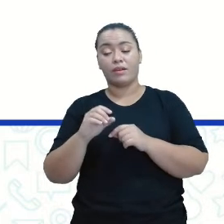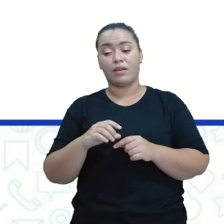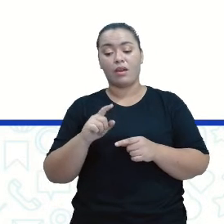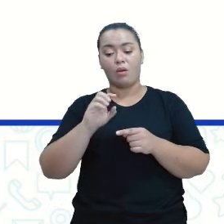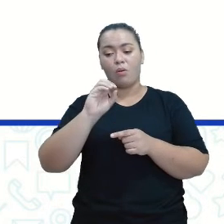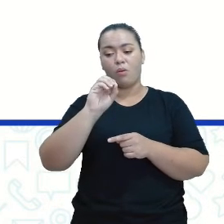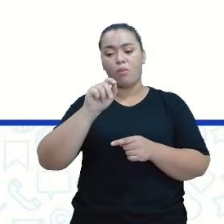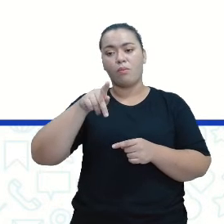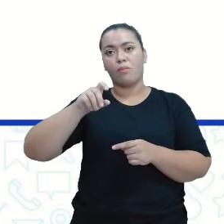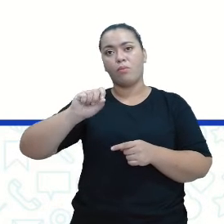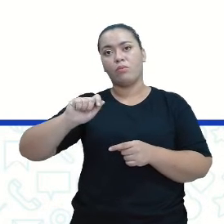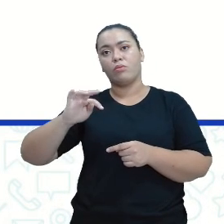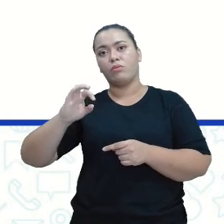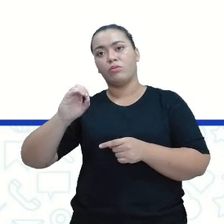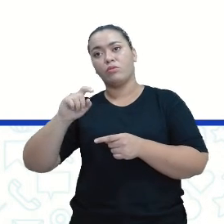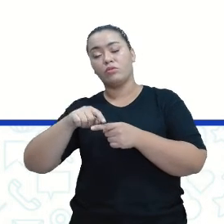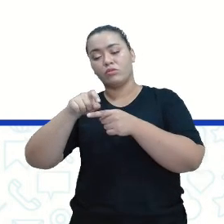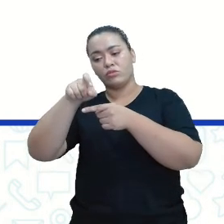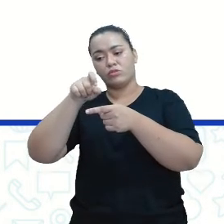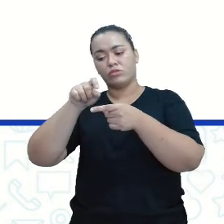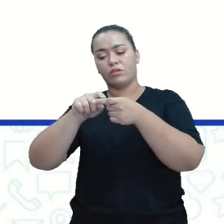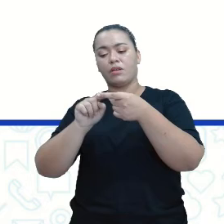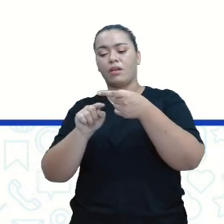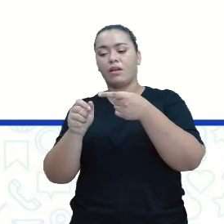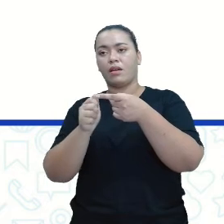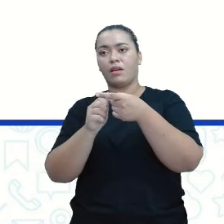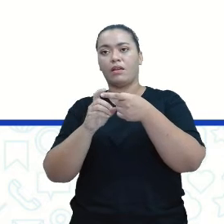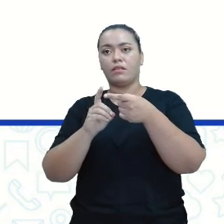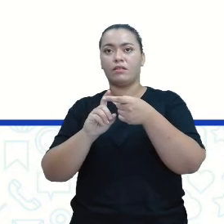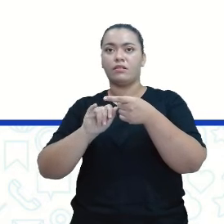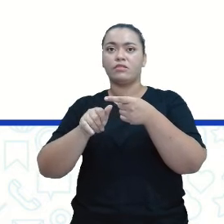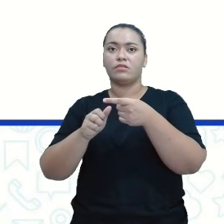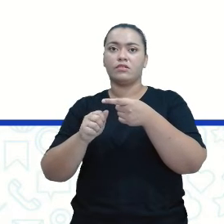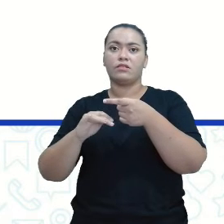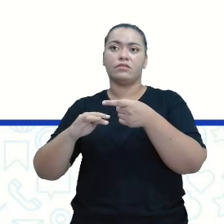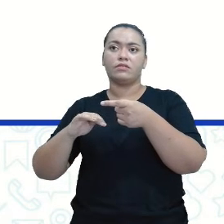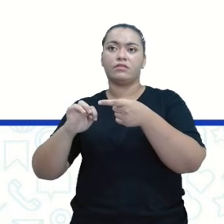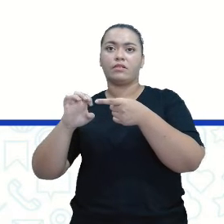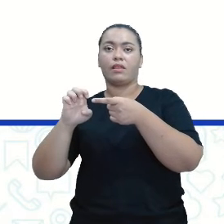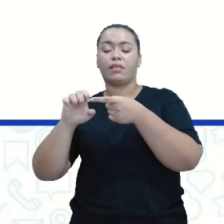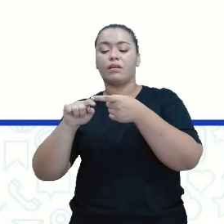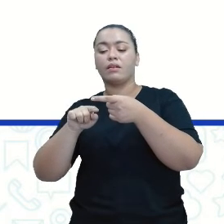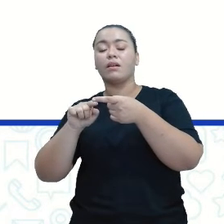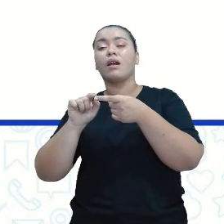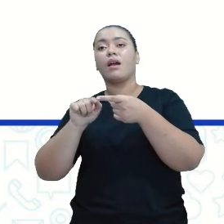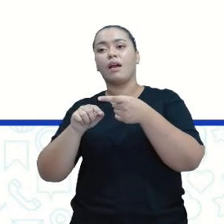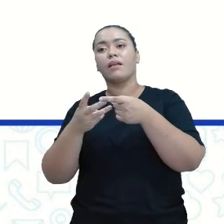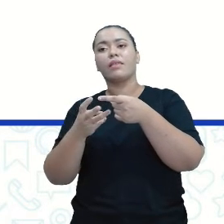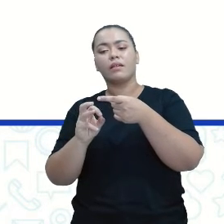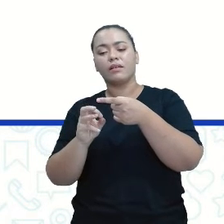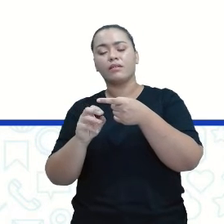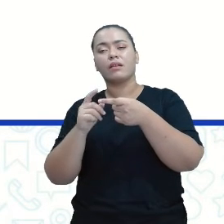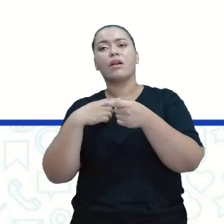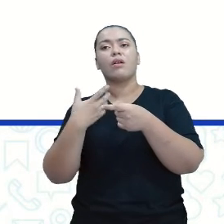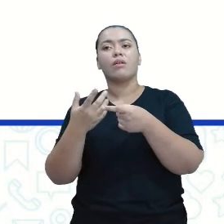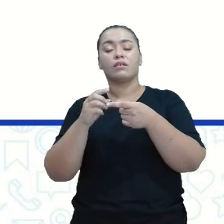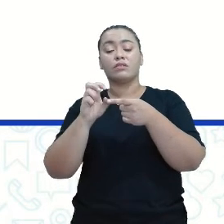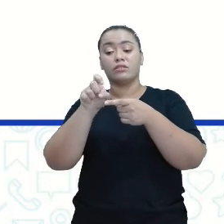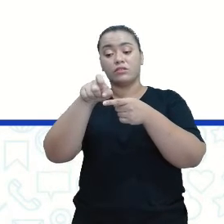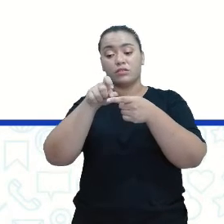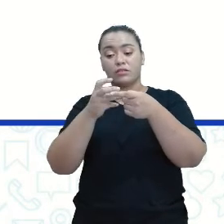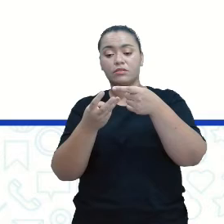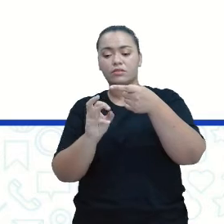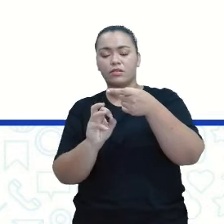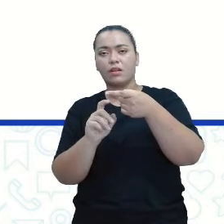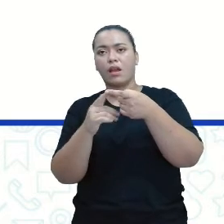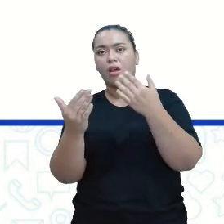numerador, e o cateto adjacente é o 30, que vai ficar no denominador. Então, a gente vai fazer a comparação dessa razão, x sobre 30,